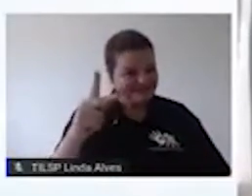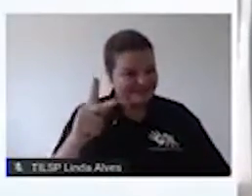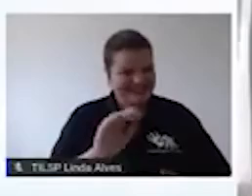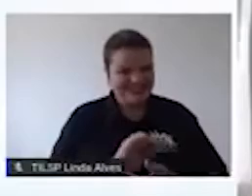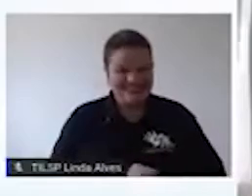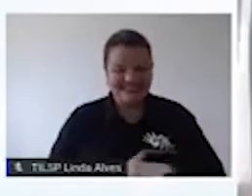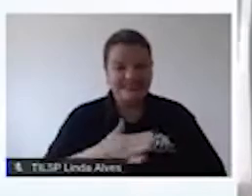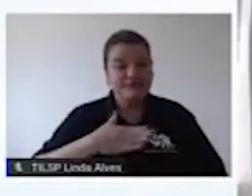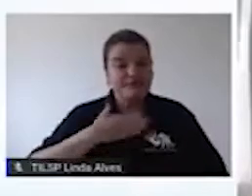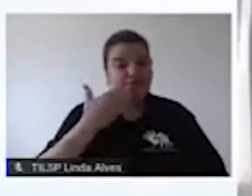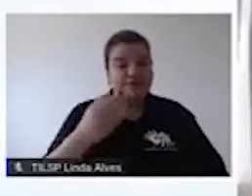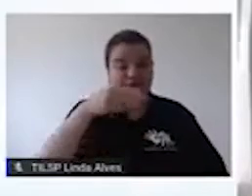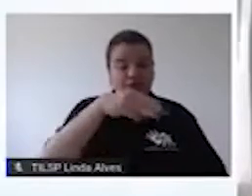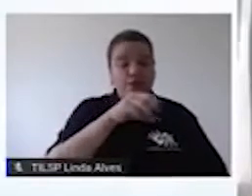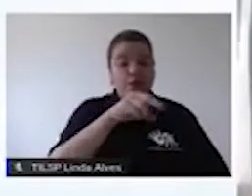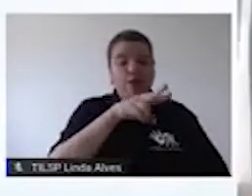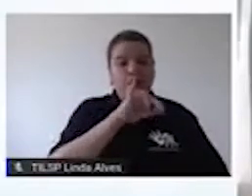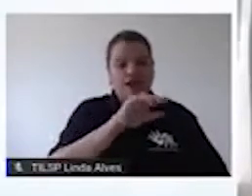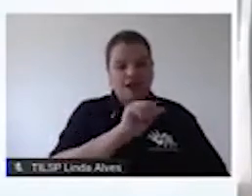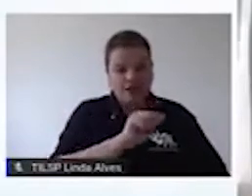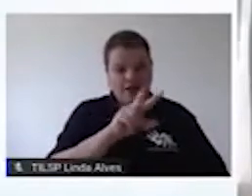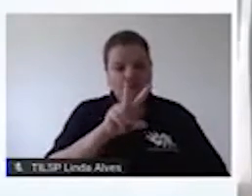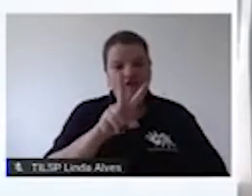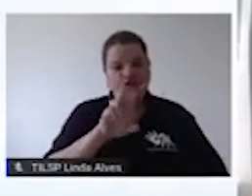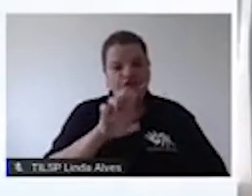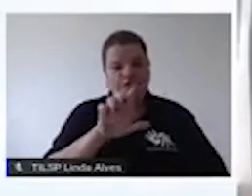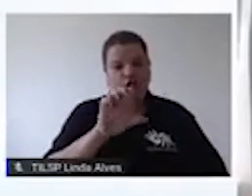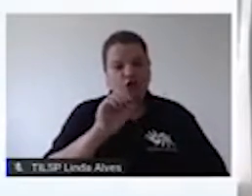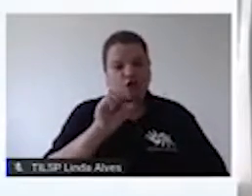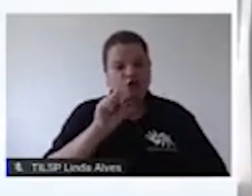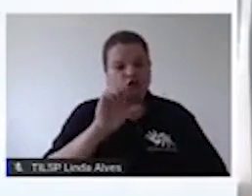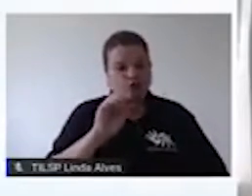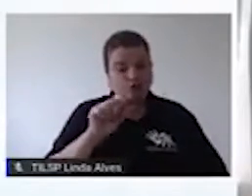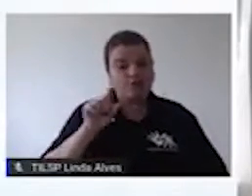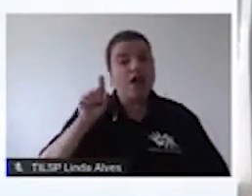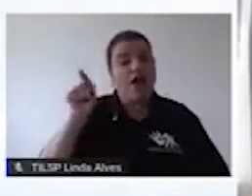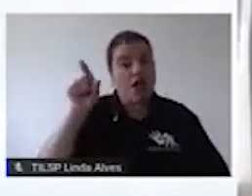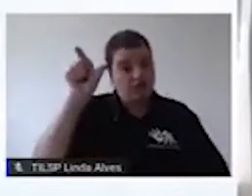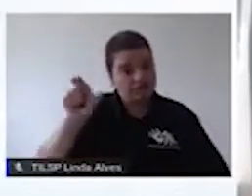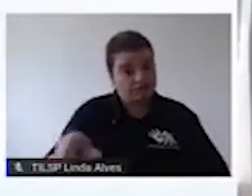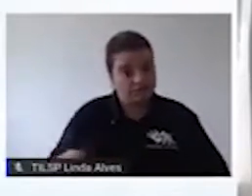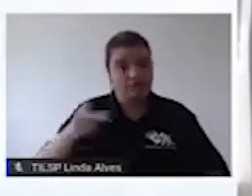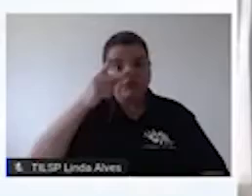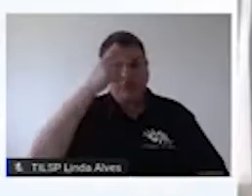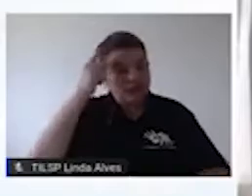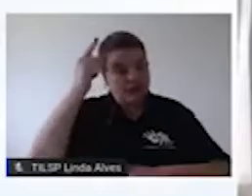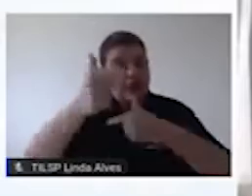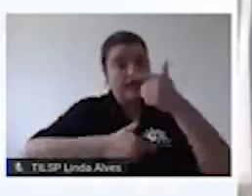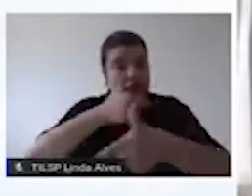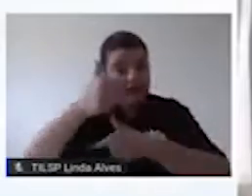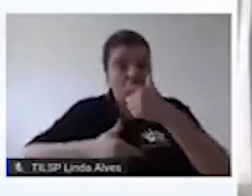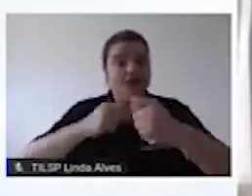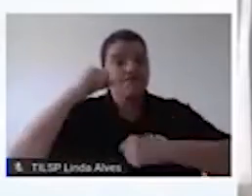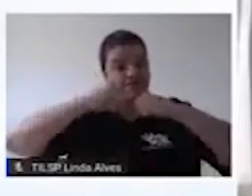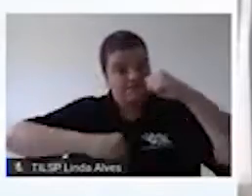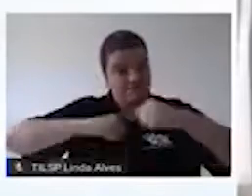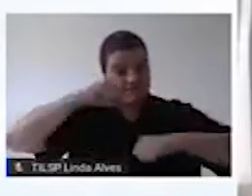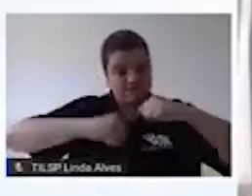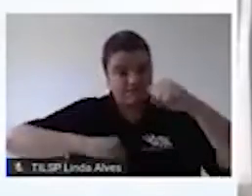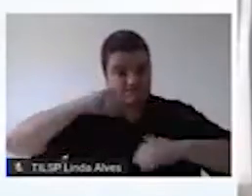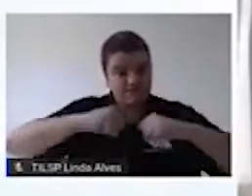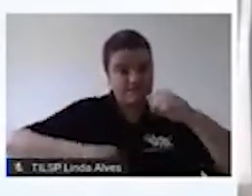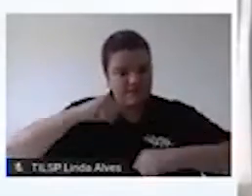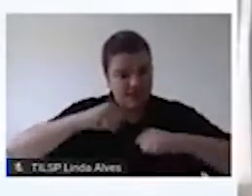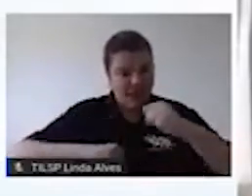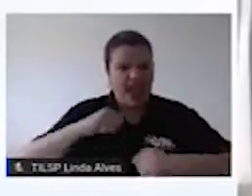A Mônica Veloso, para começar, gente, ela é metalúrgica. Metalúrgica raiz,